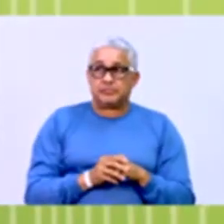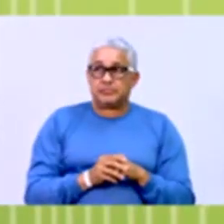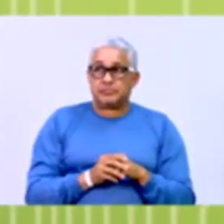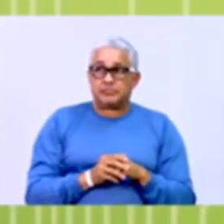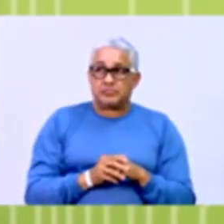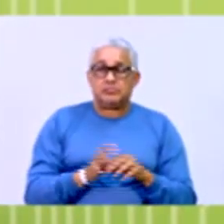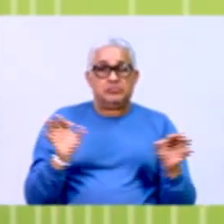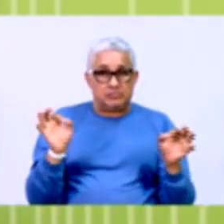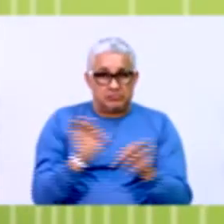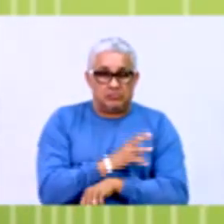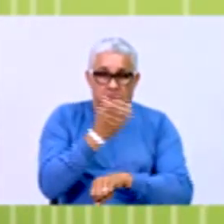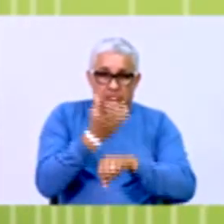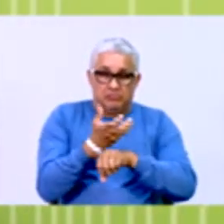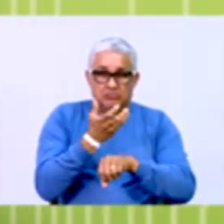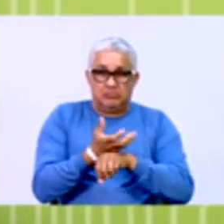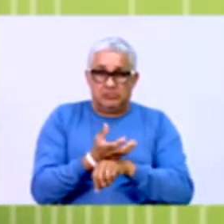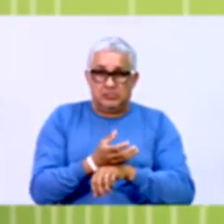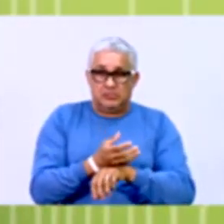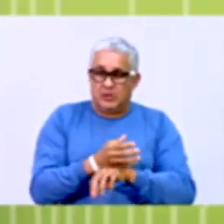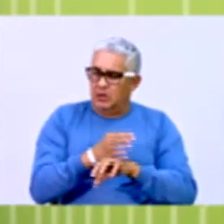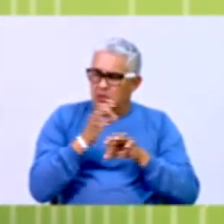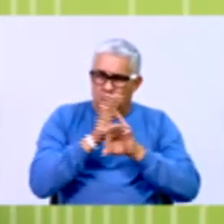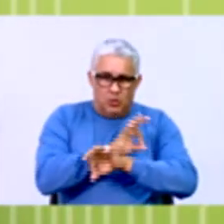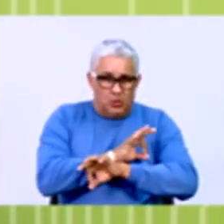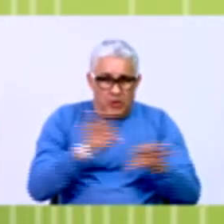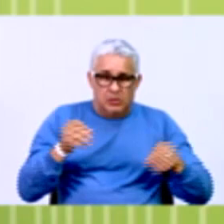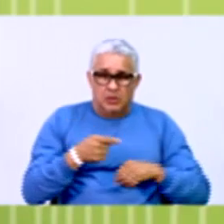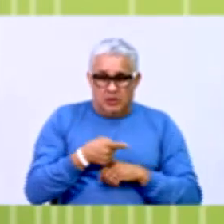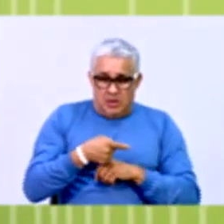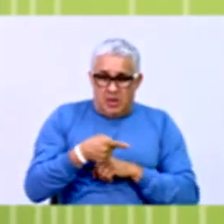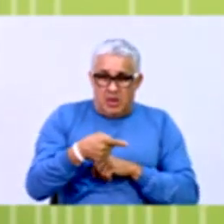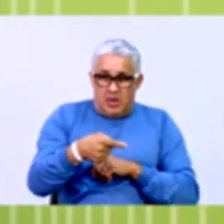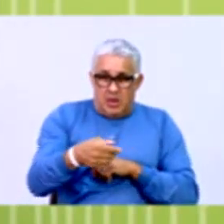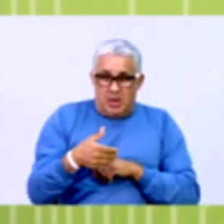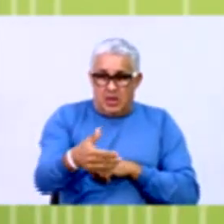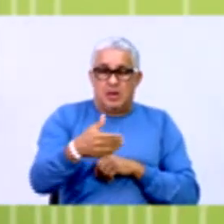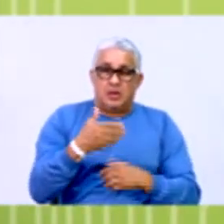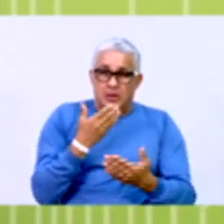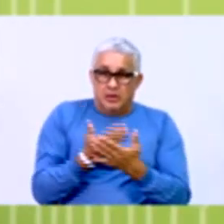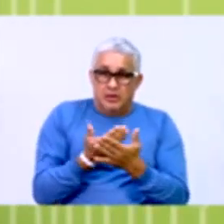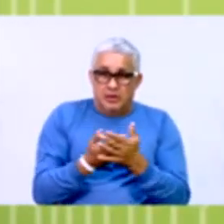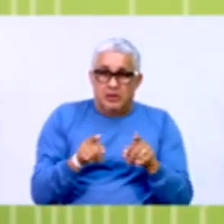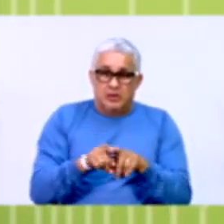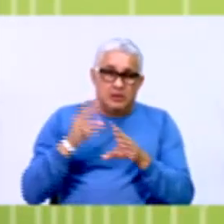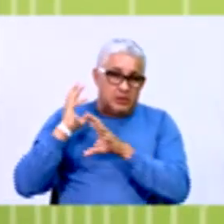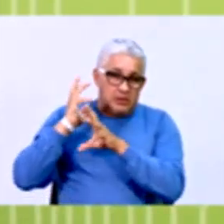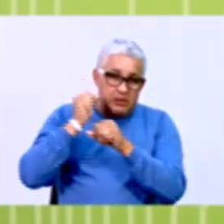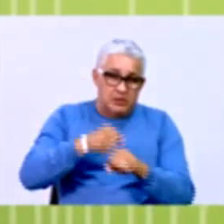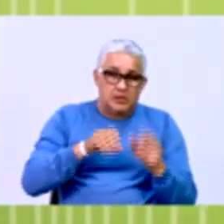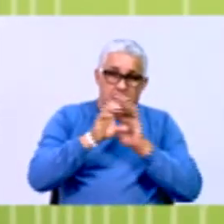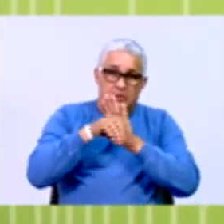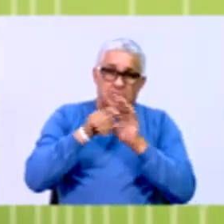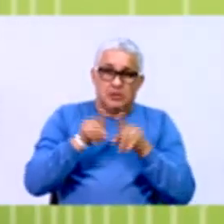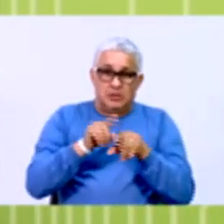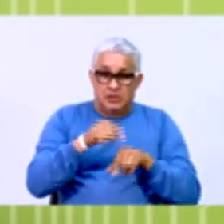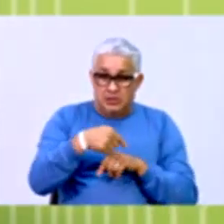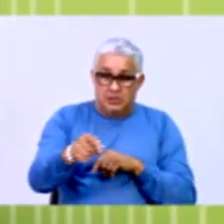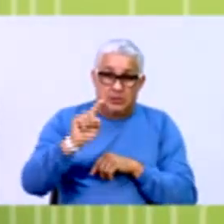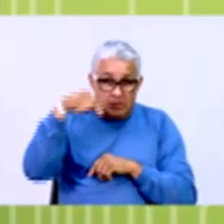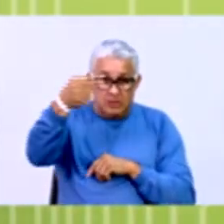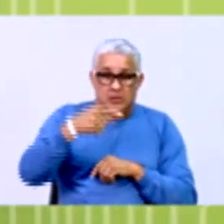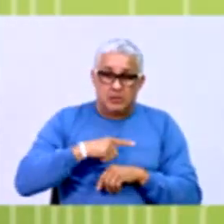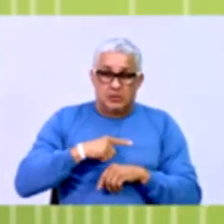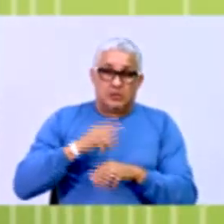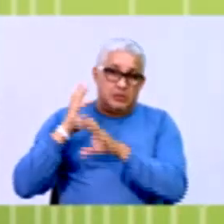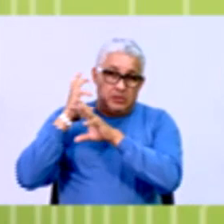aí com chave de ouro, né? Temos aí essa semana para estudar, rever os conceitos. A semana que vem, como o professor lembrou, vai ser a